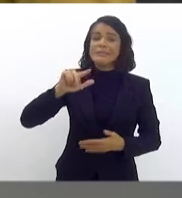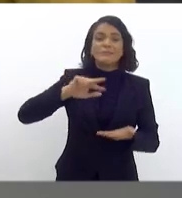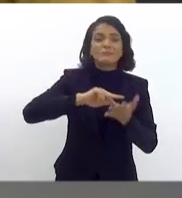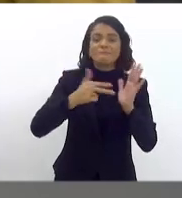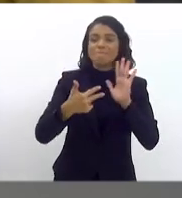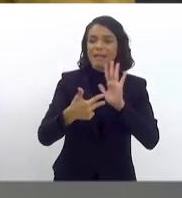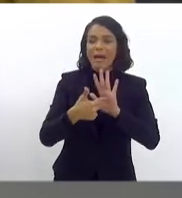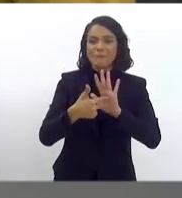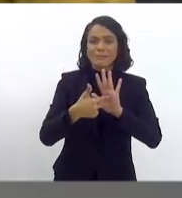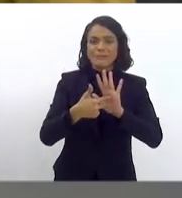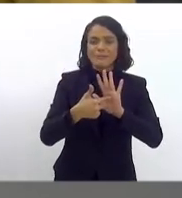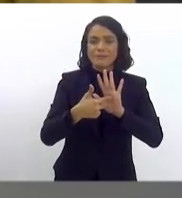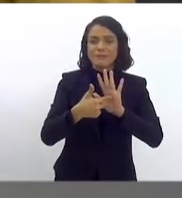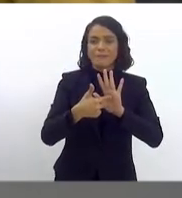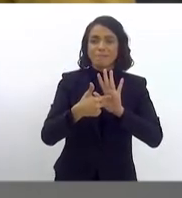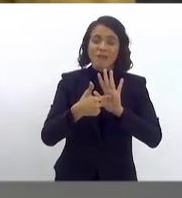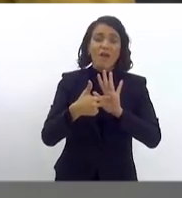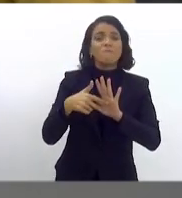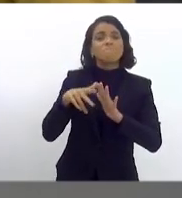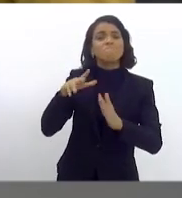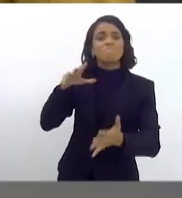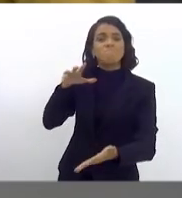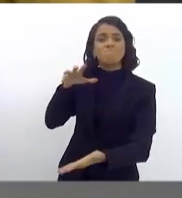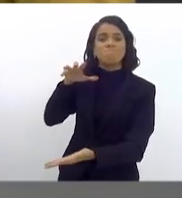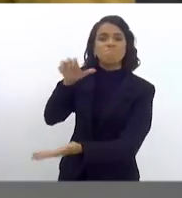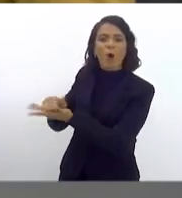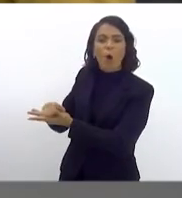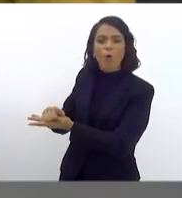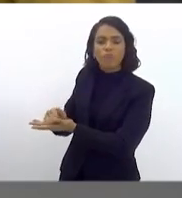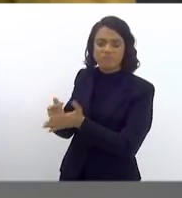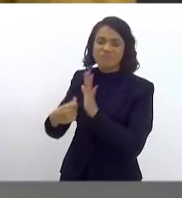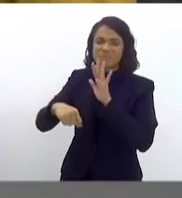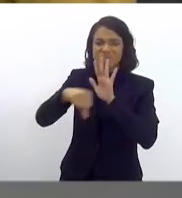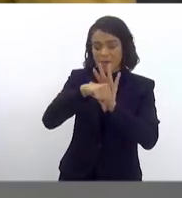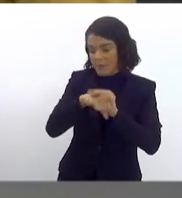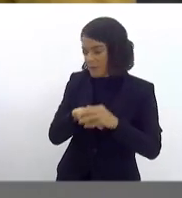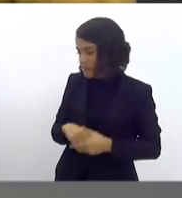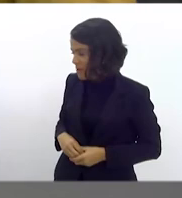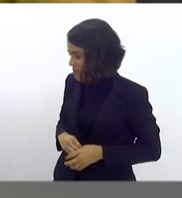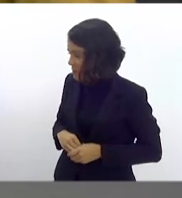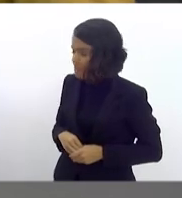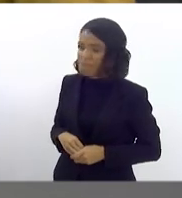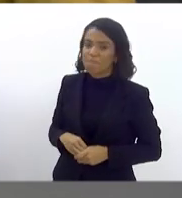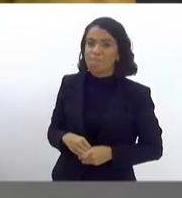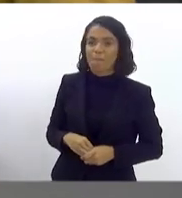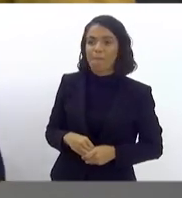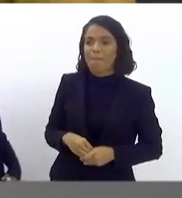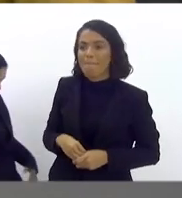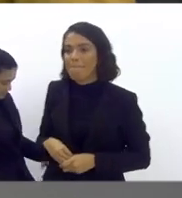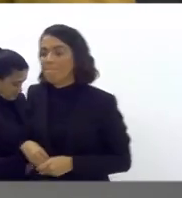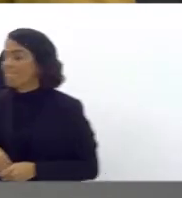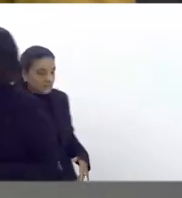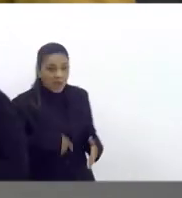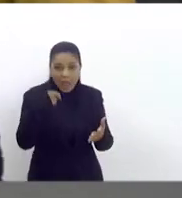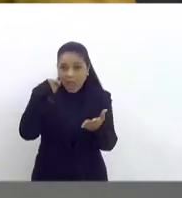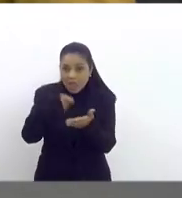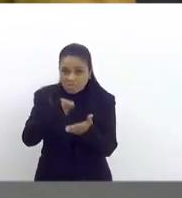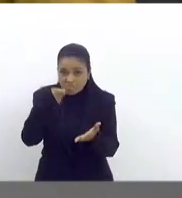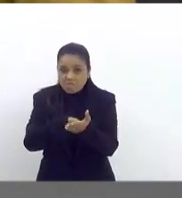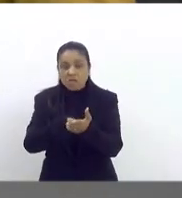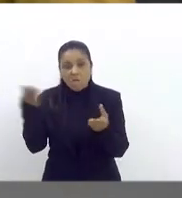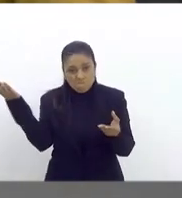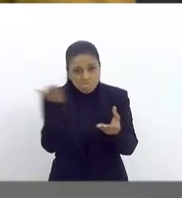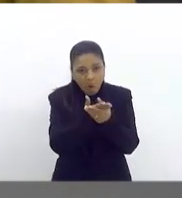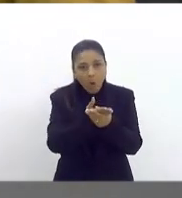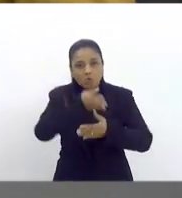sim, apropriação indébita, claro. Passível de reprimenda judicial, uma tipificação